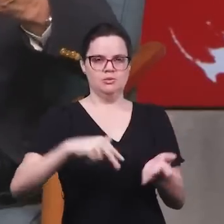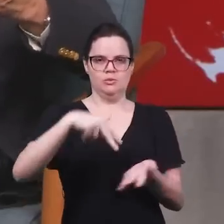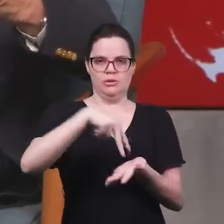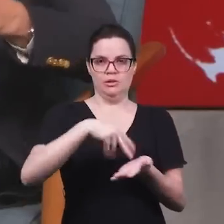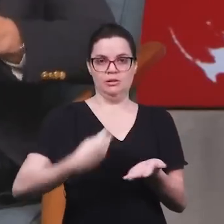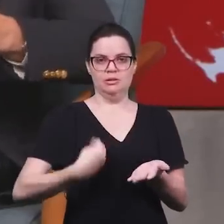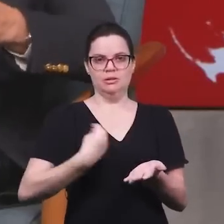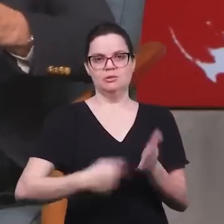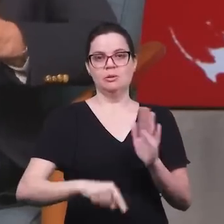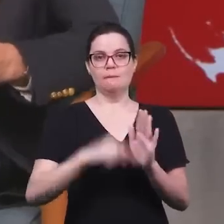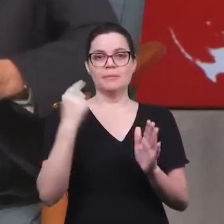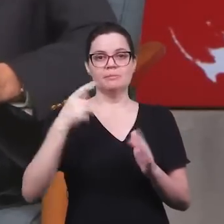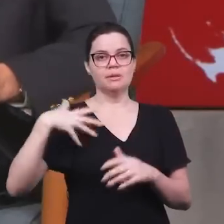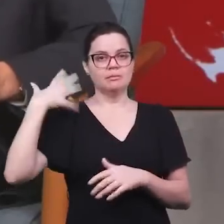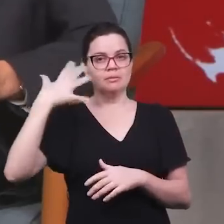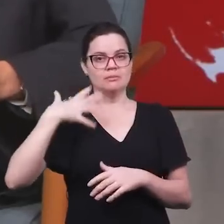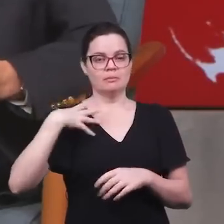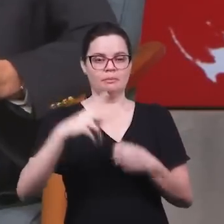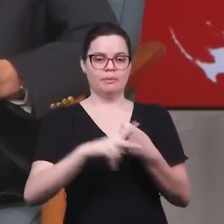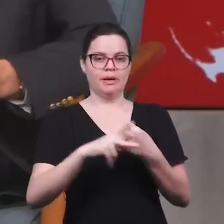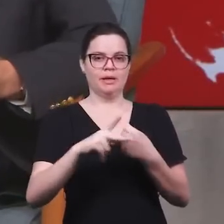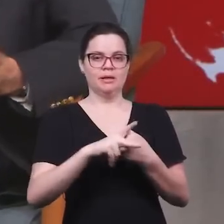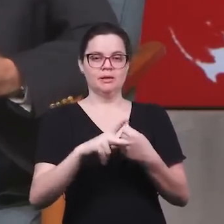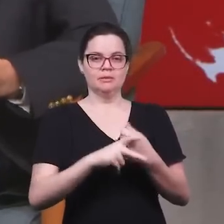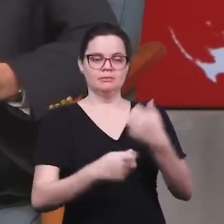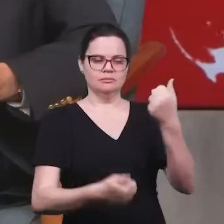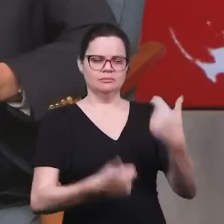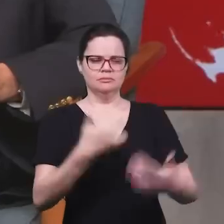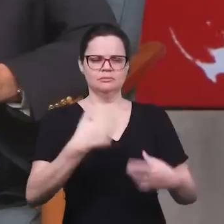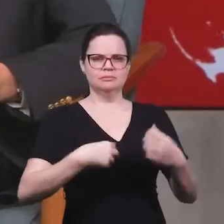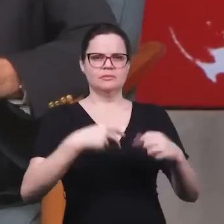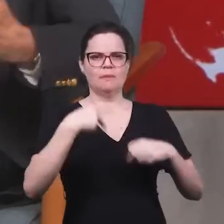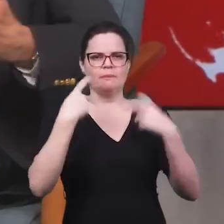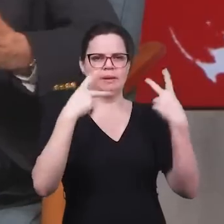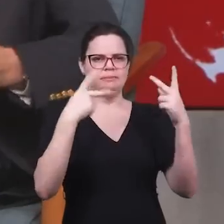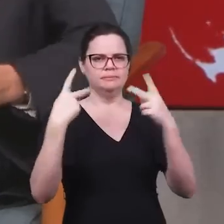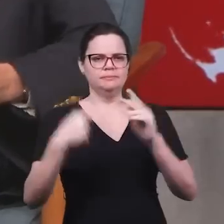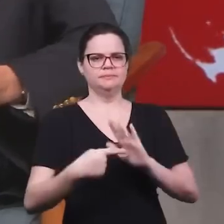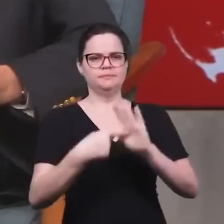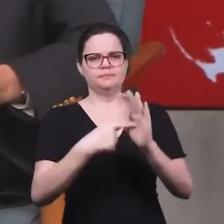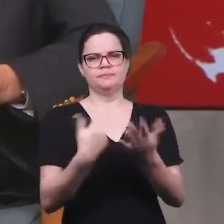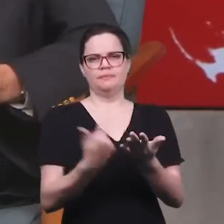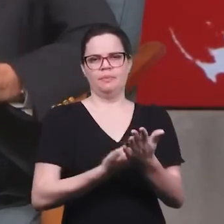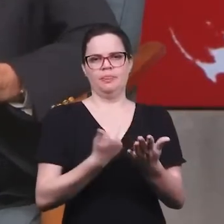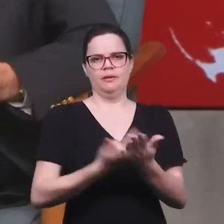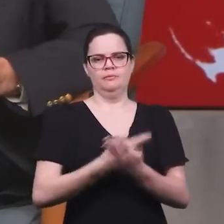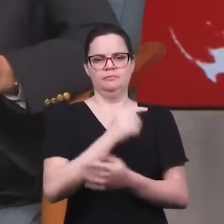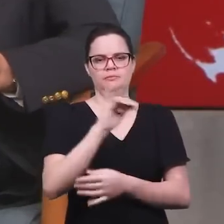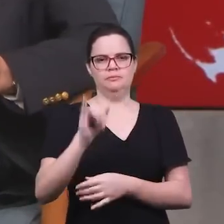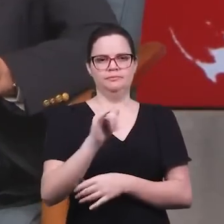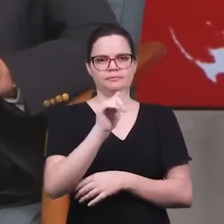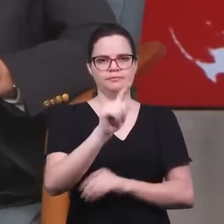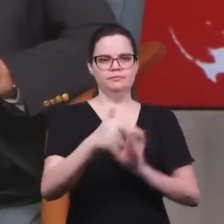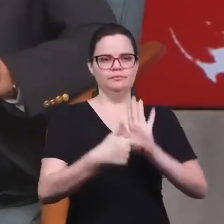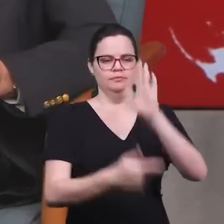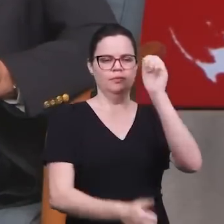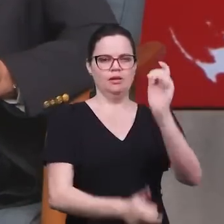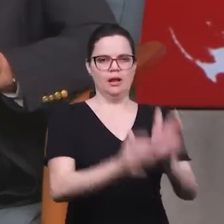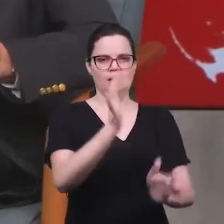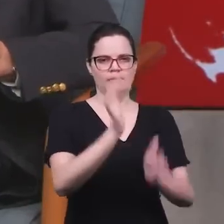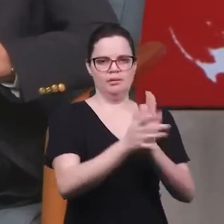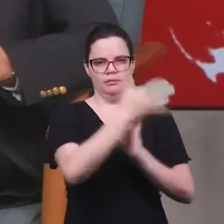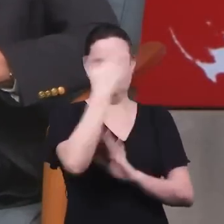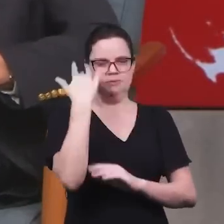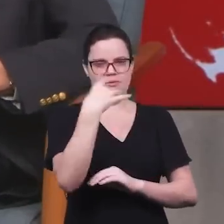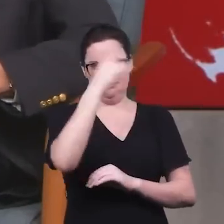mensagem, Pedro citando o profeta Joel, que é a nova dispensação, mas também nós temos um